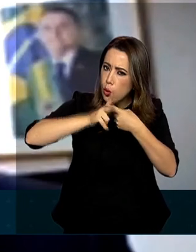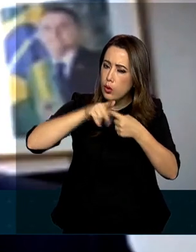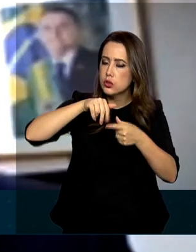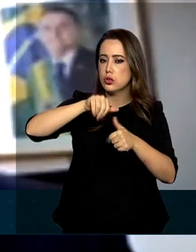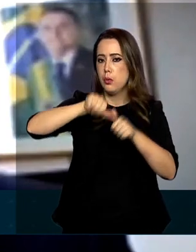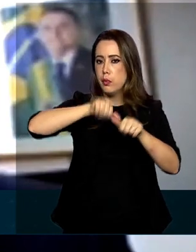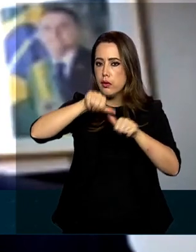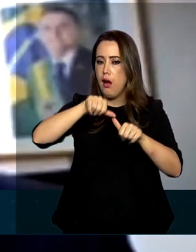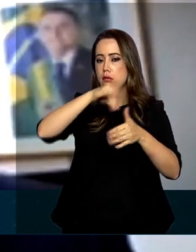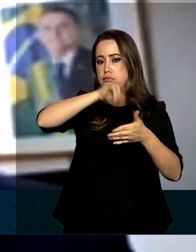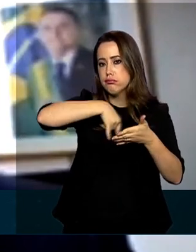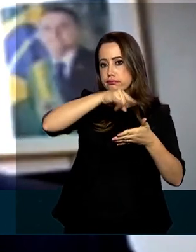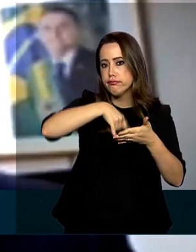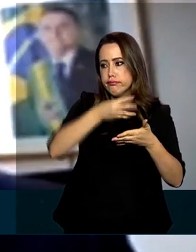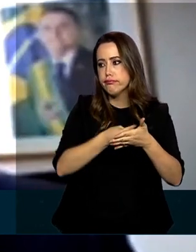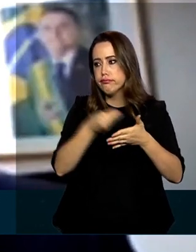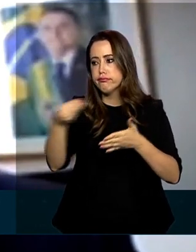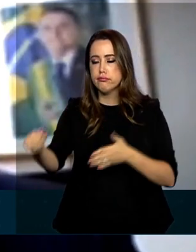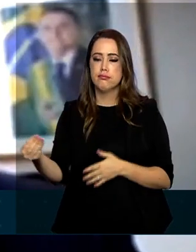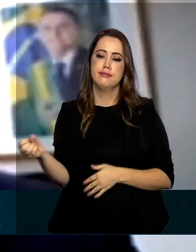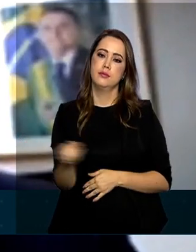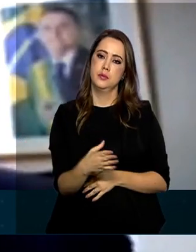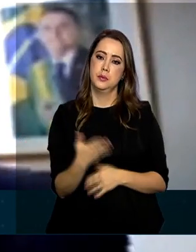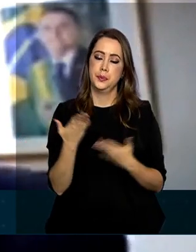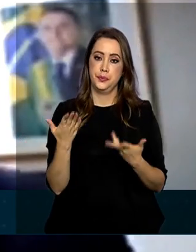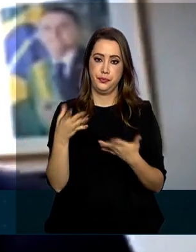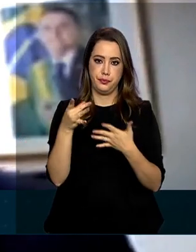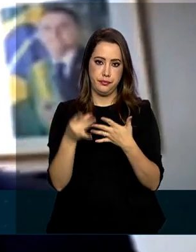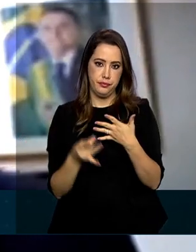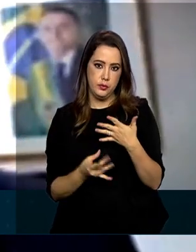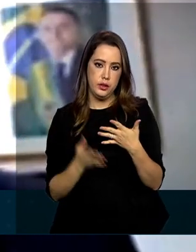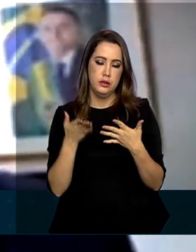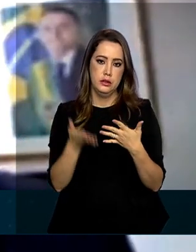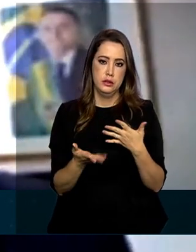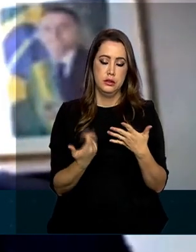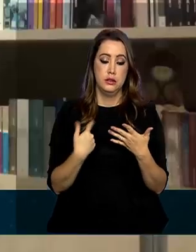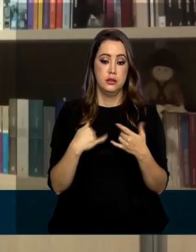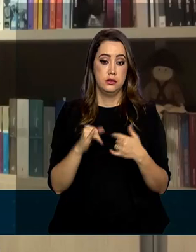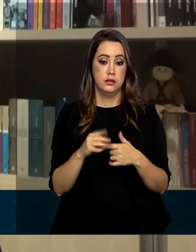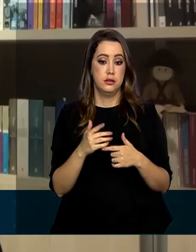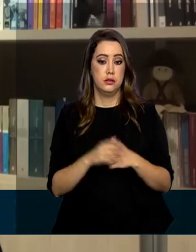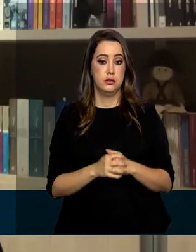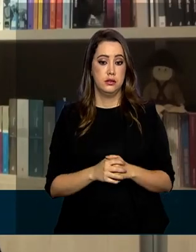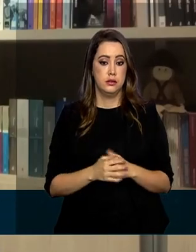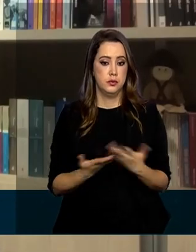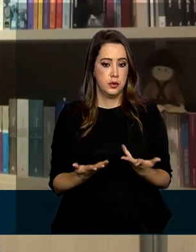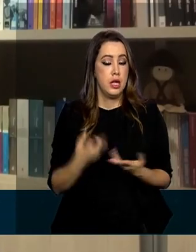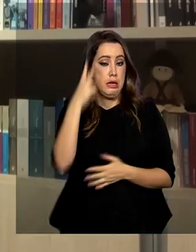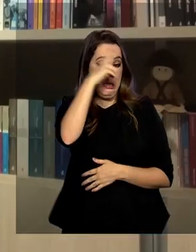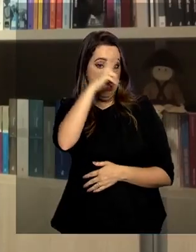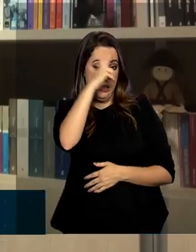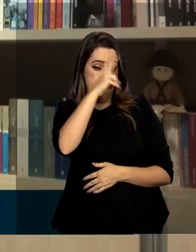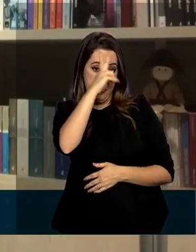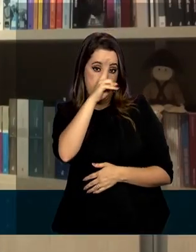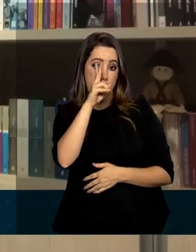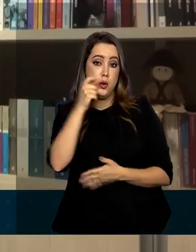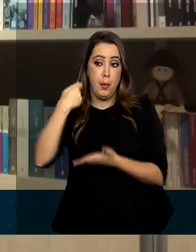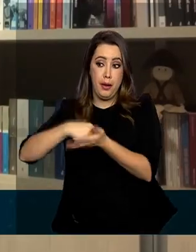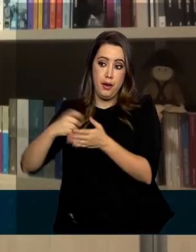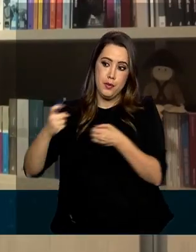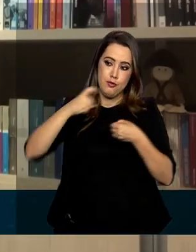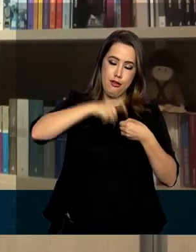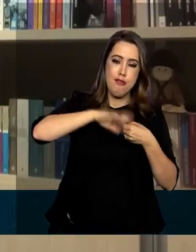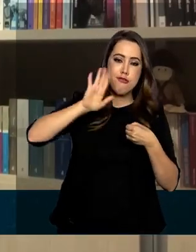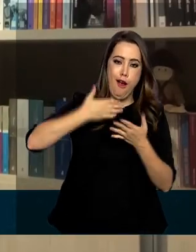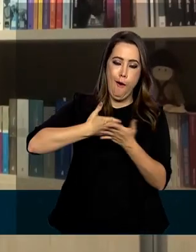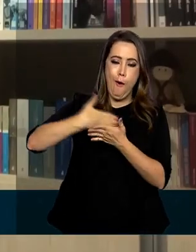esses pontos que geraram a retenção. Lembrando que as restituições já começaram a